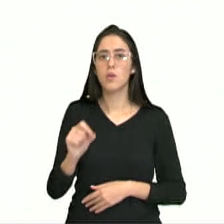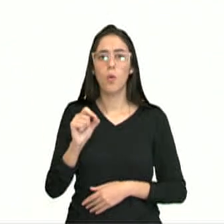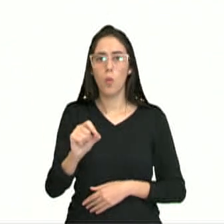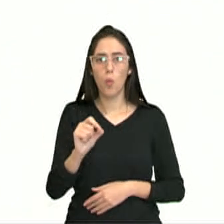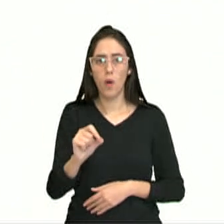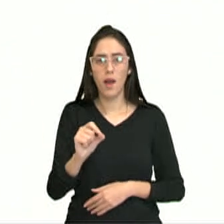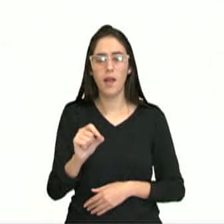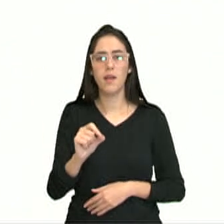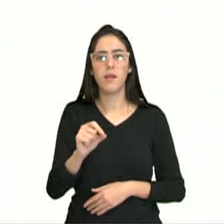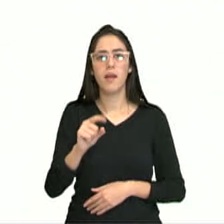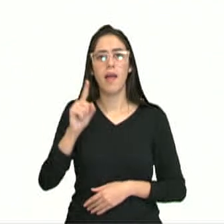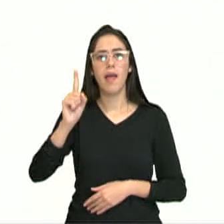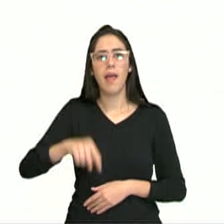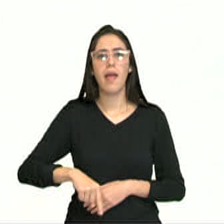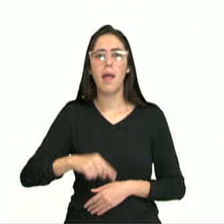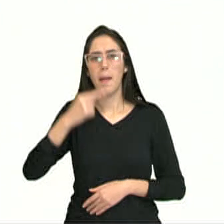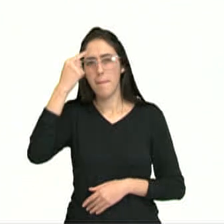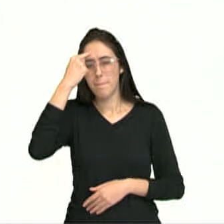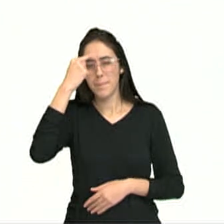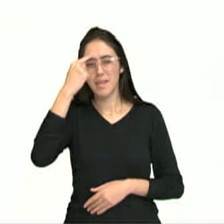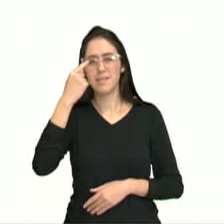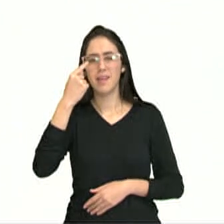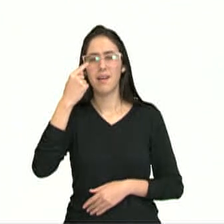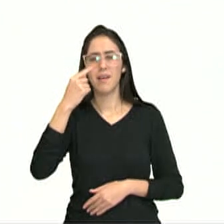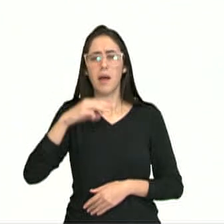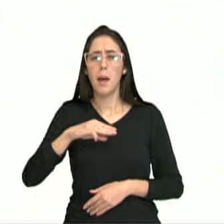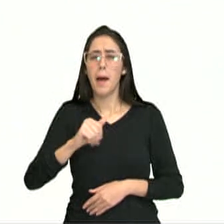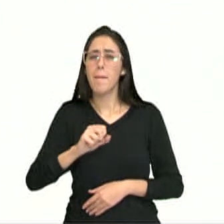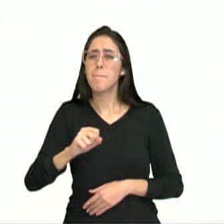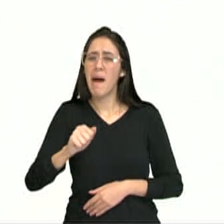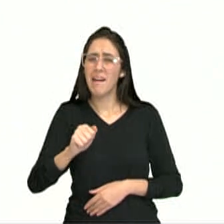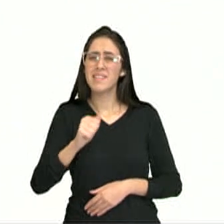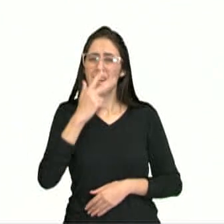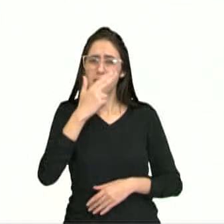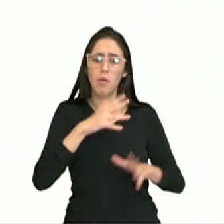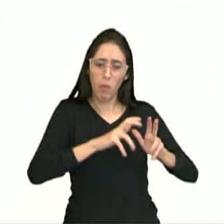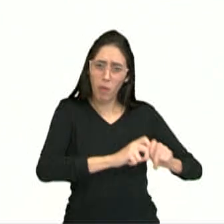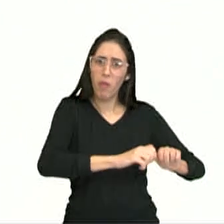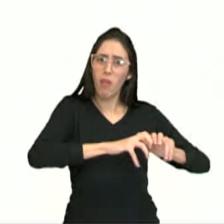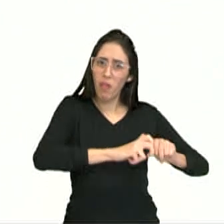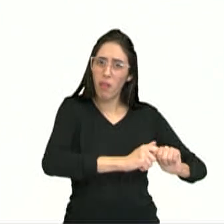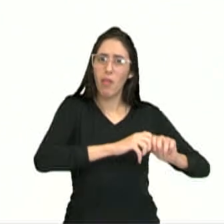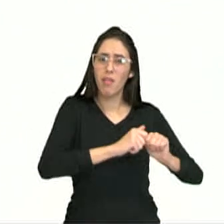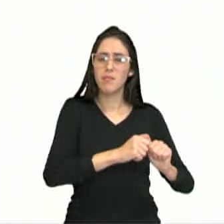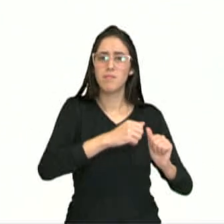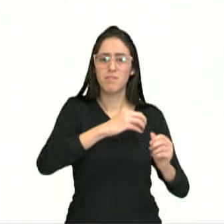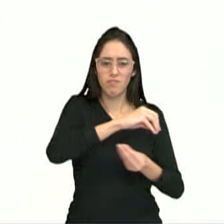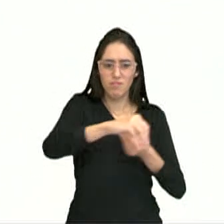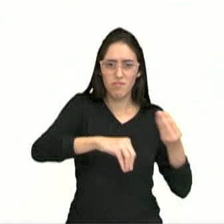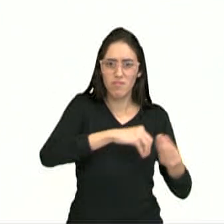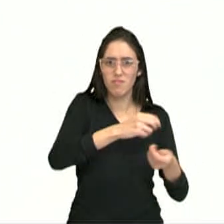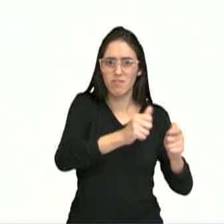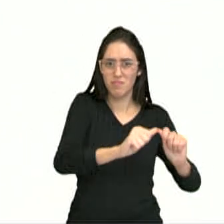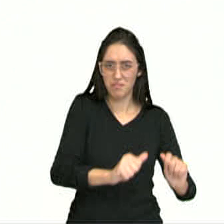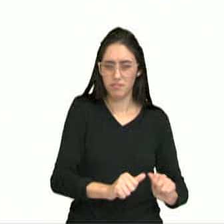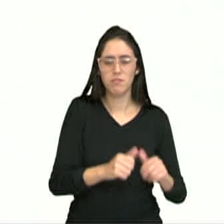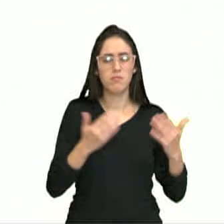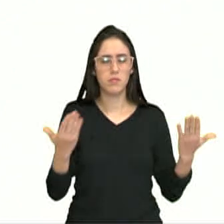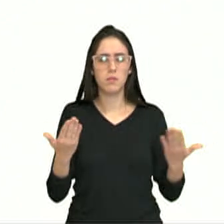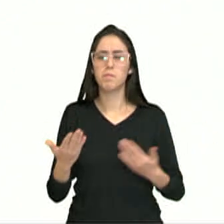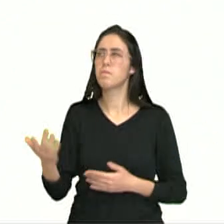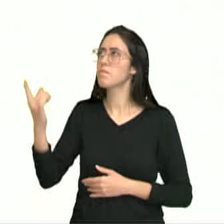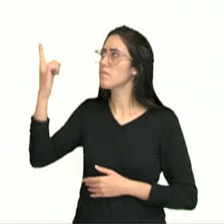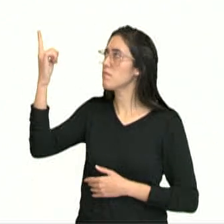de massa mesmo, de algo moldável, algo manipulável. Então, a definição que nós temos aqui é a